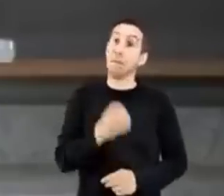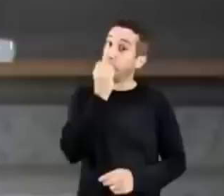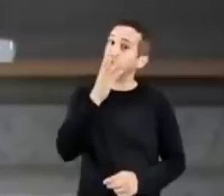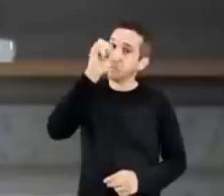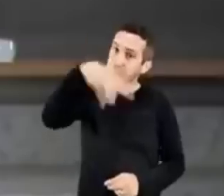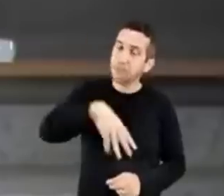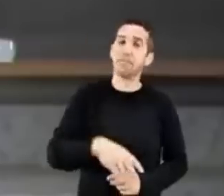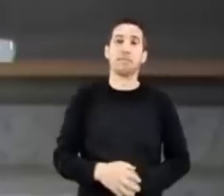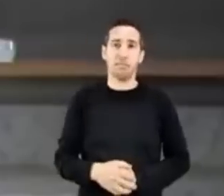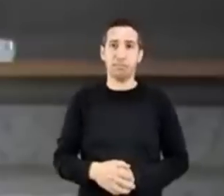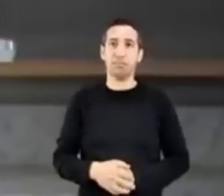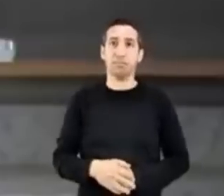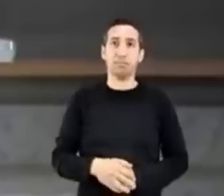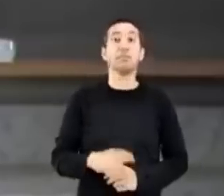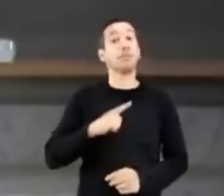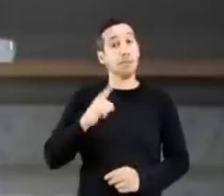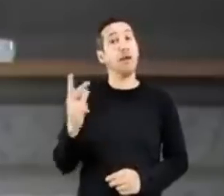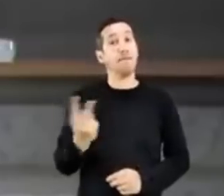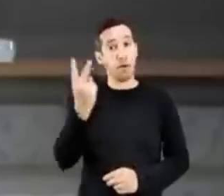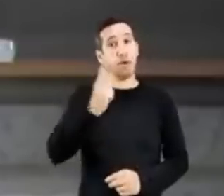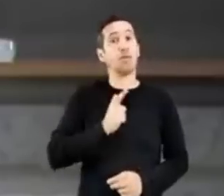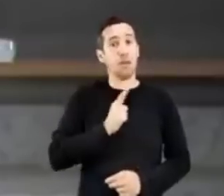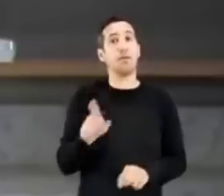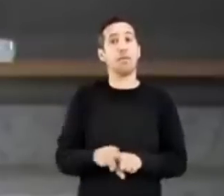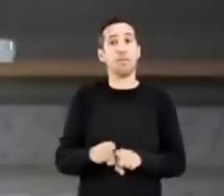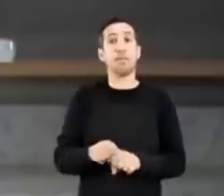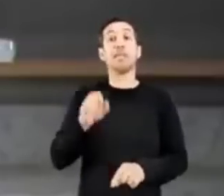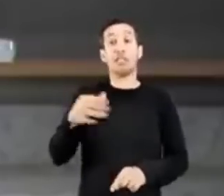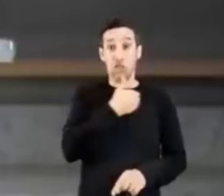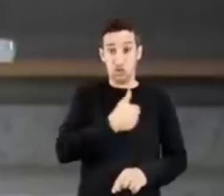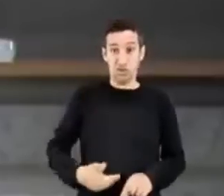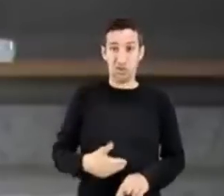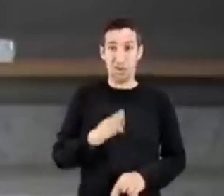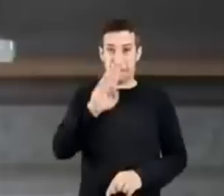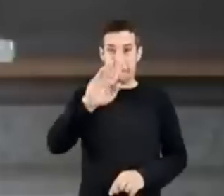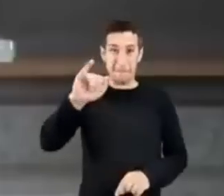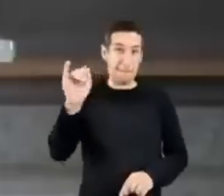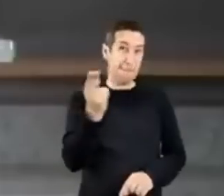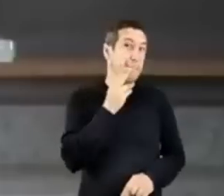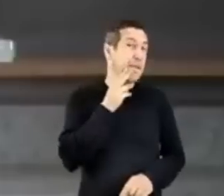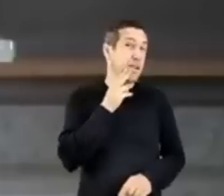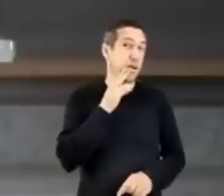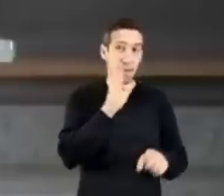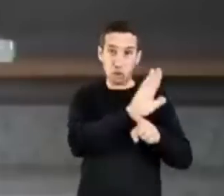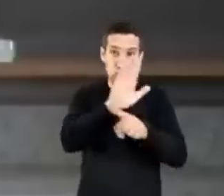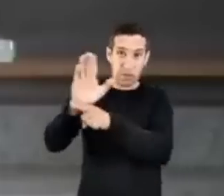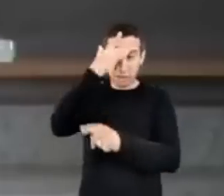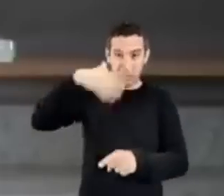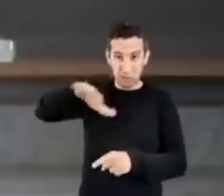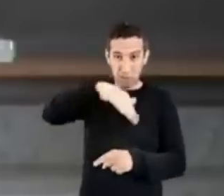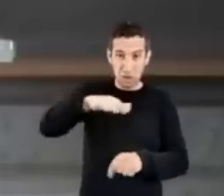E se o nosso governo investiu bilhões para ajudar pessoas nessa fase